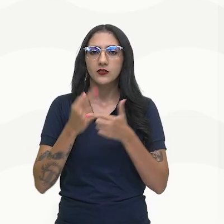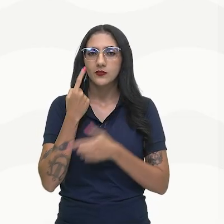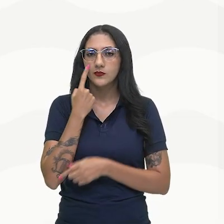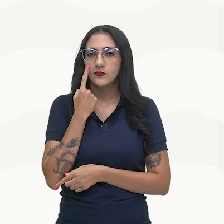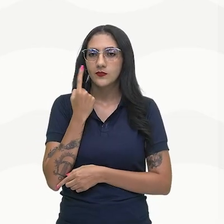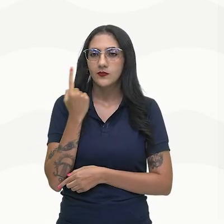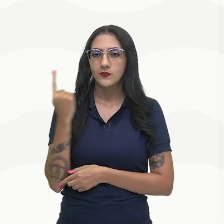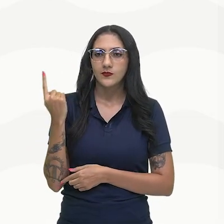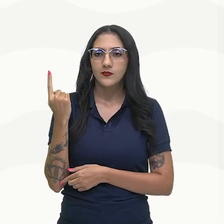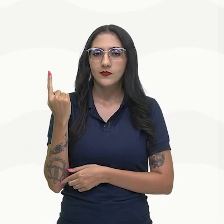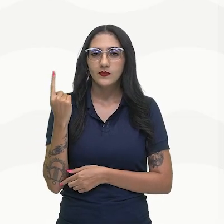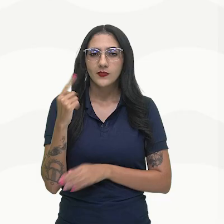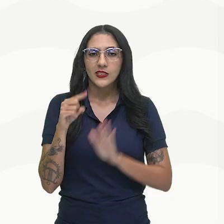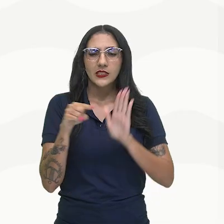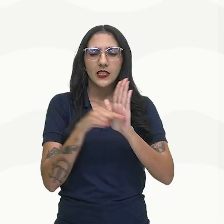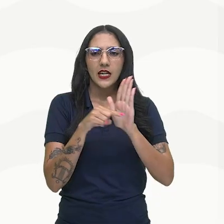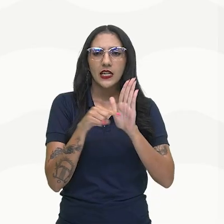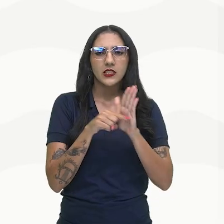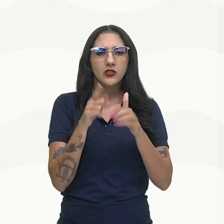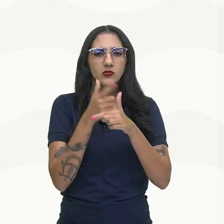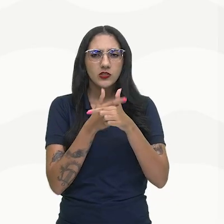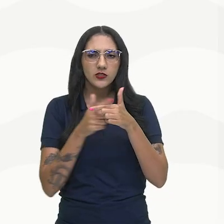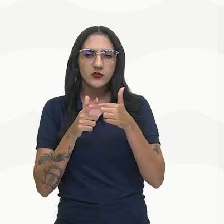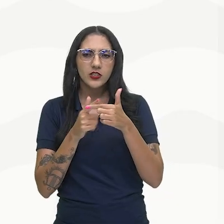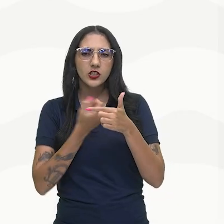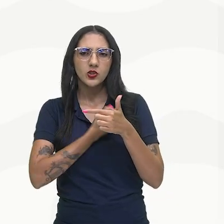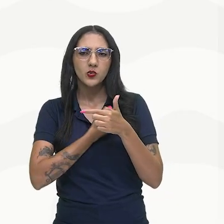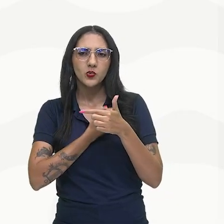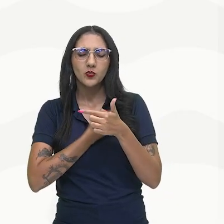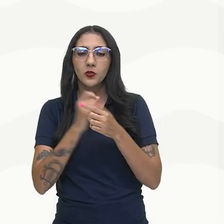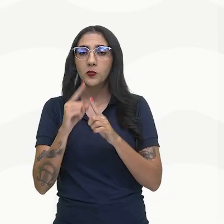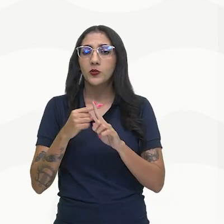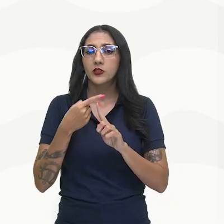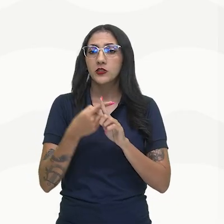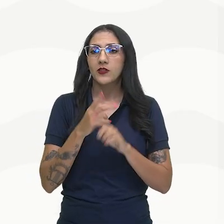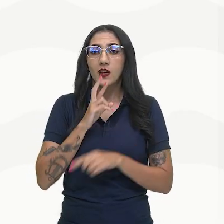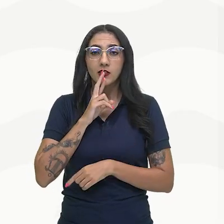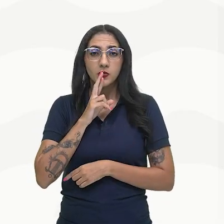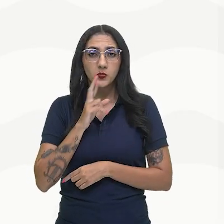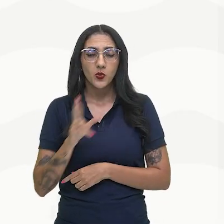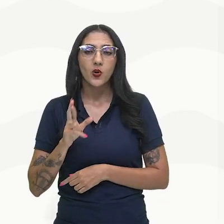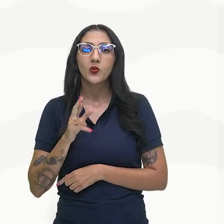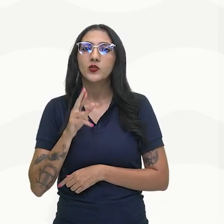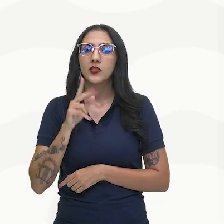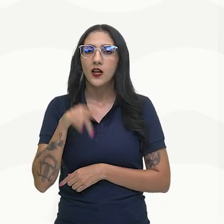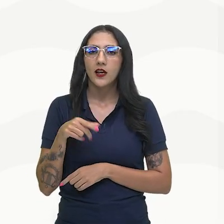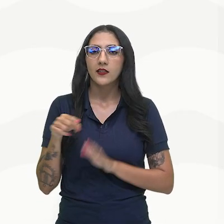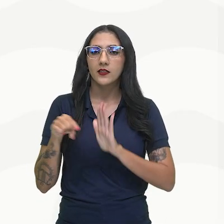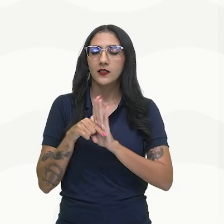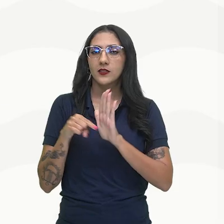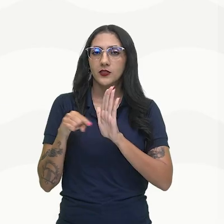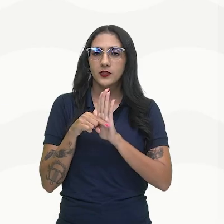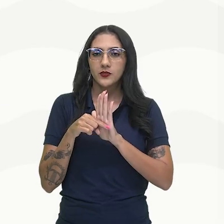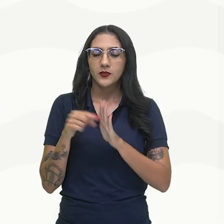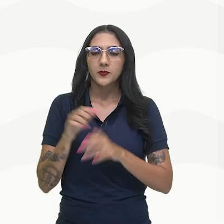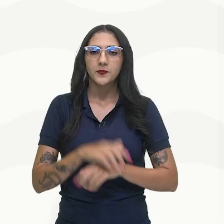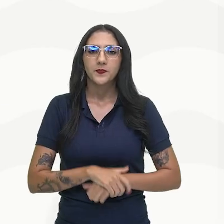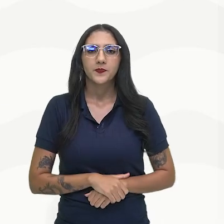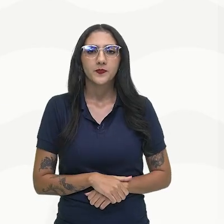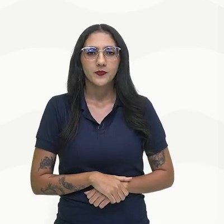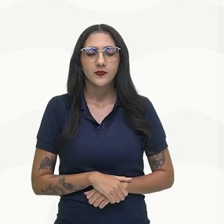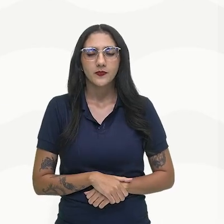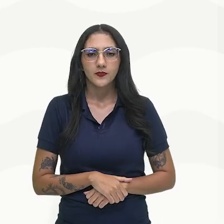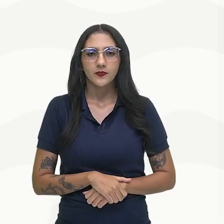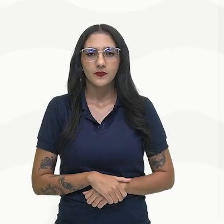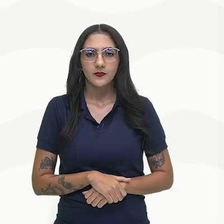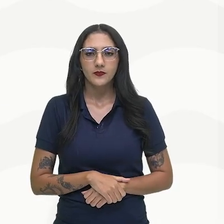um número negativo por um número positivo? O resultado vai ser um resultado negativo. Então, nós